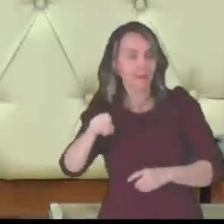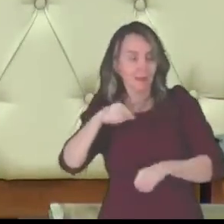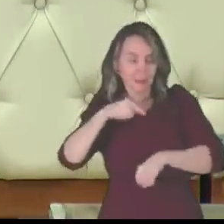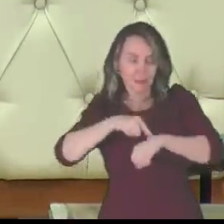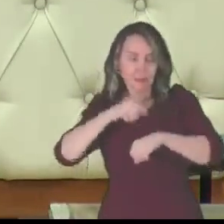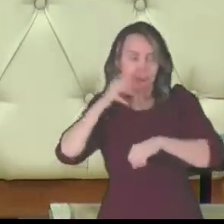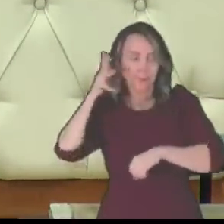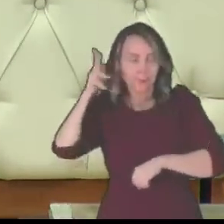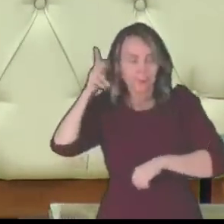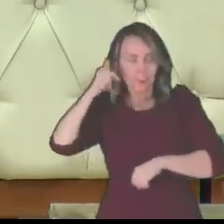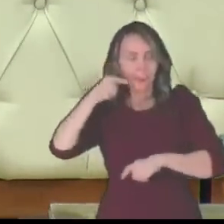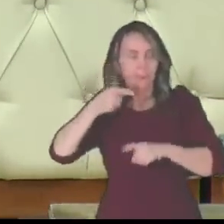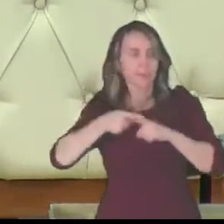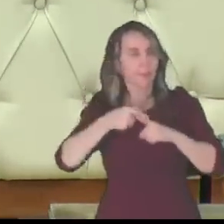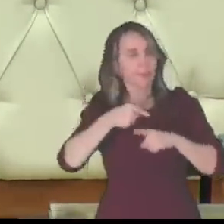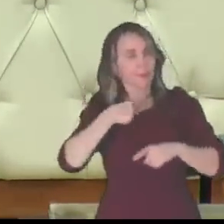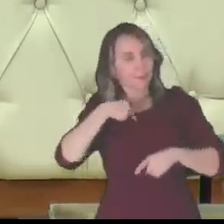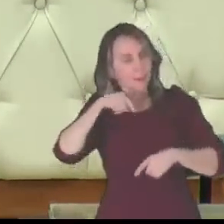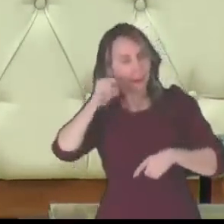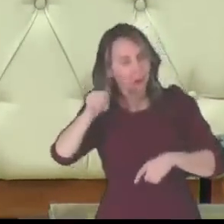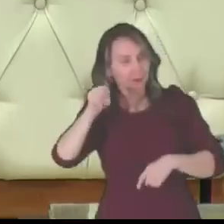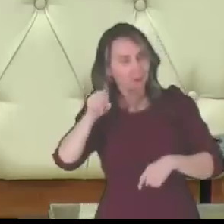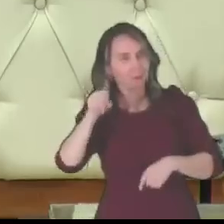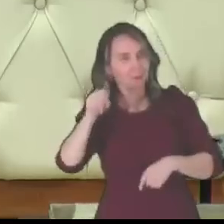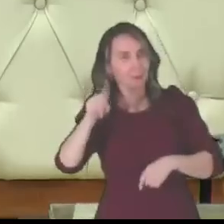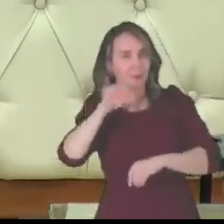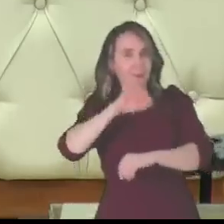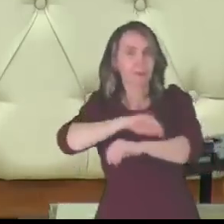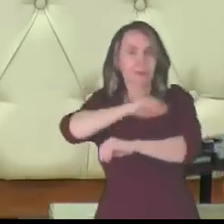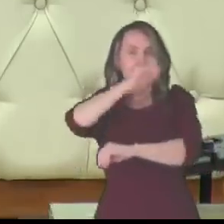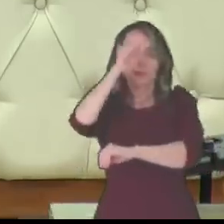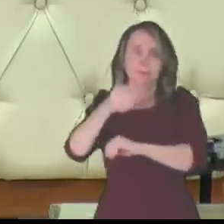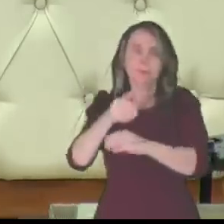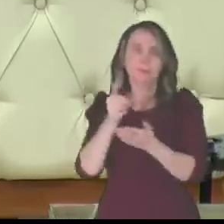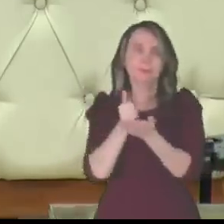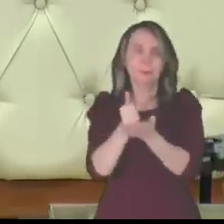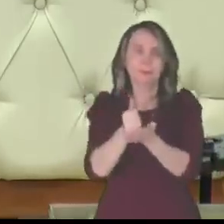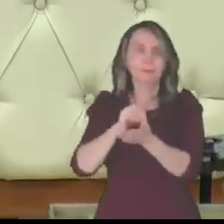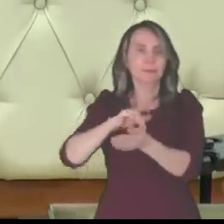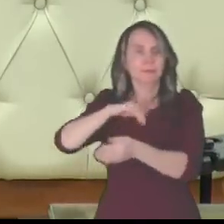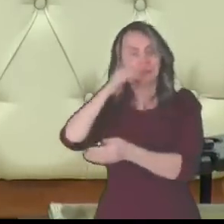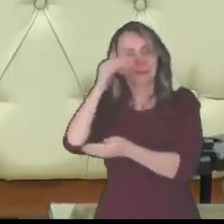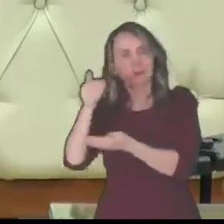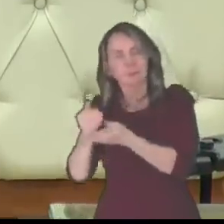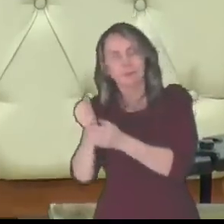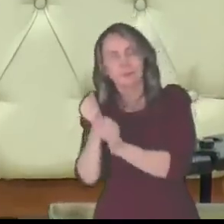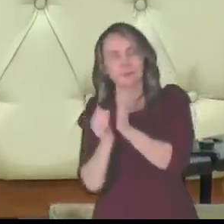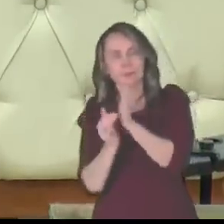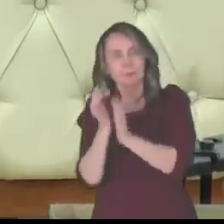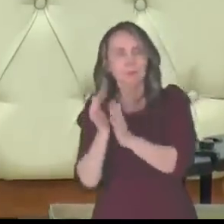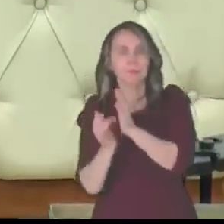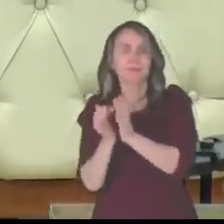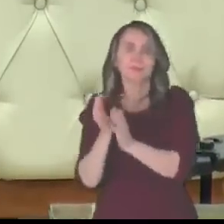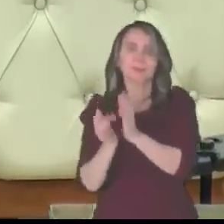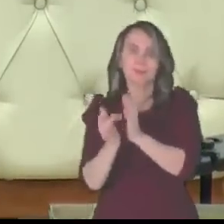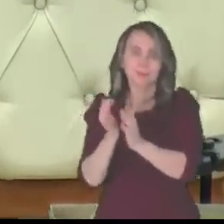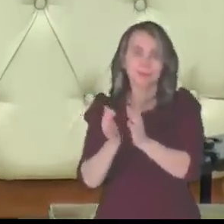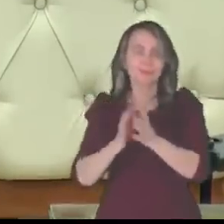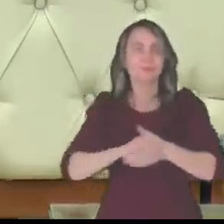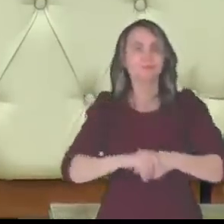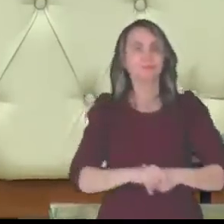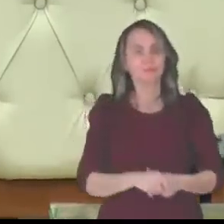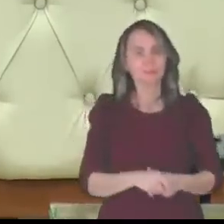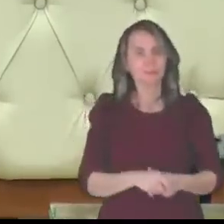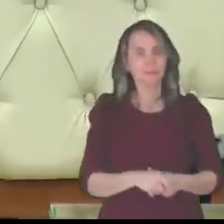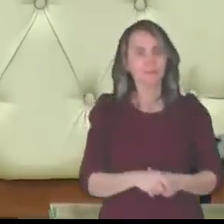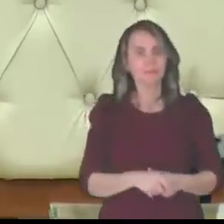porque eu estarei no Monte da mirra e no Outeiro e no Outeiro do excesso